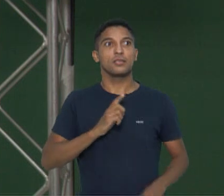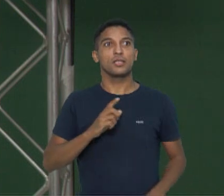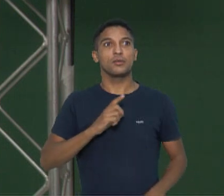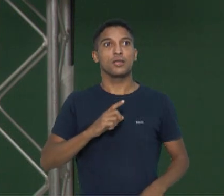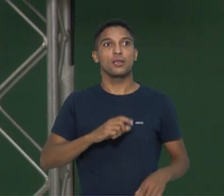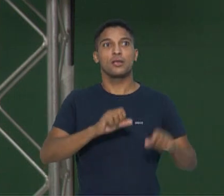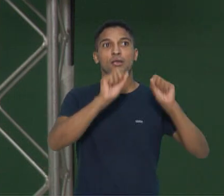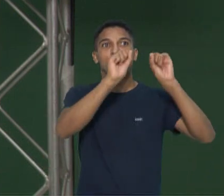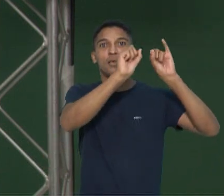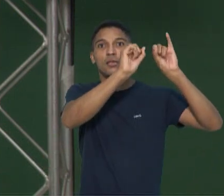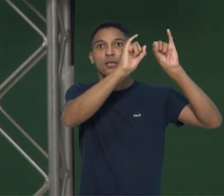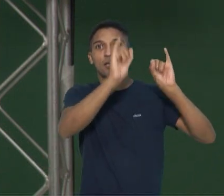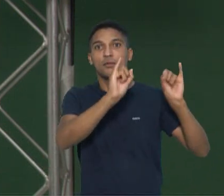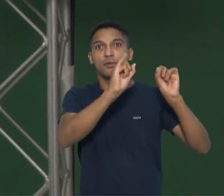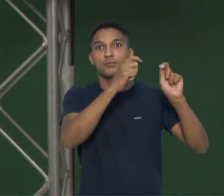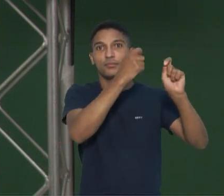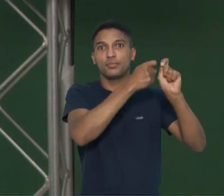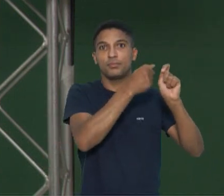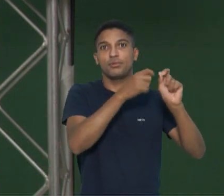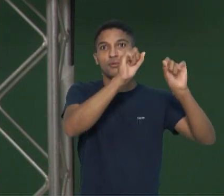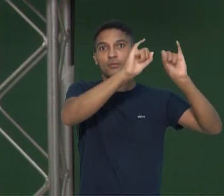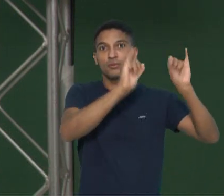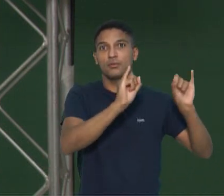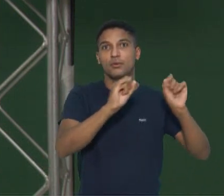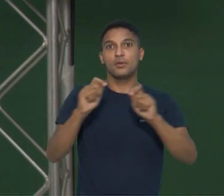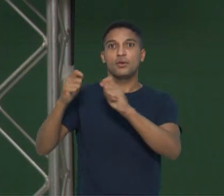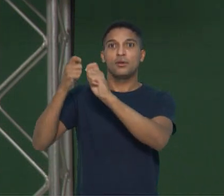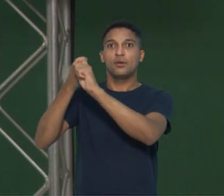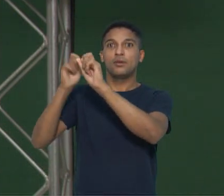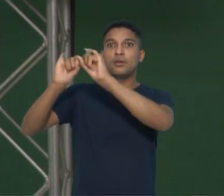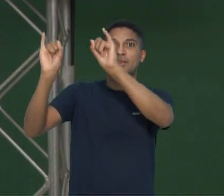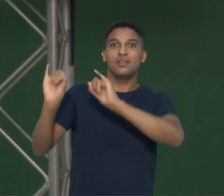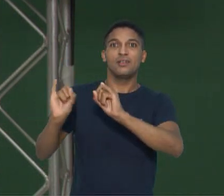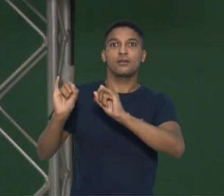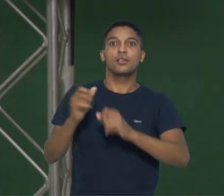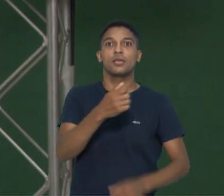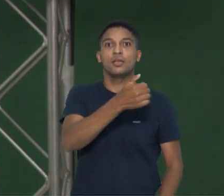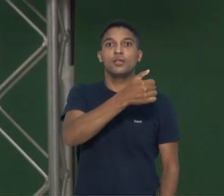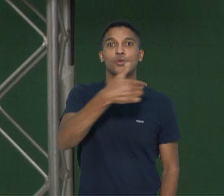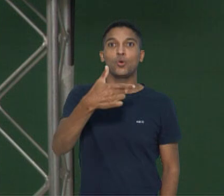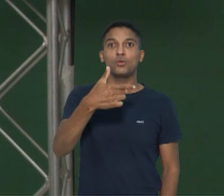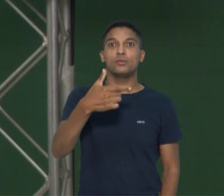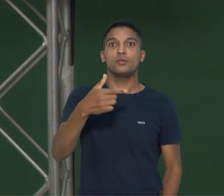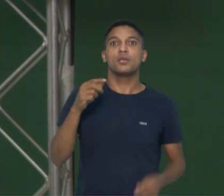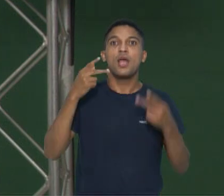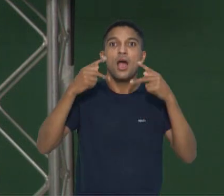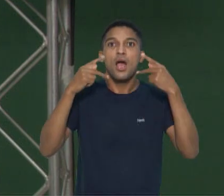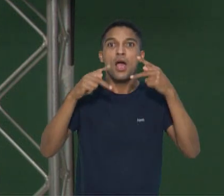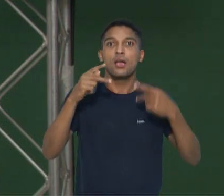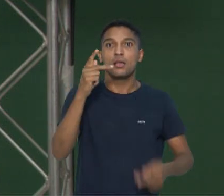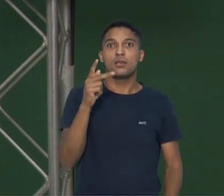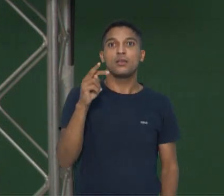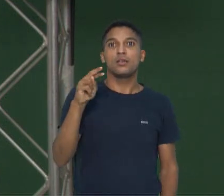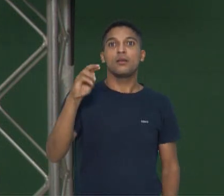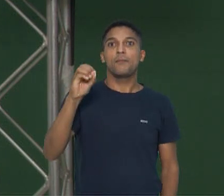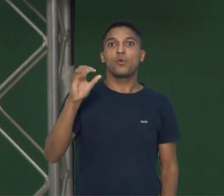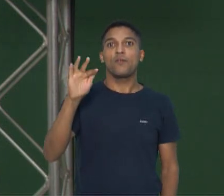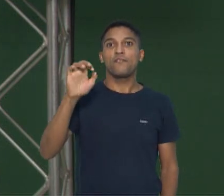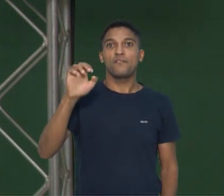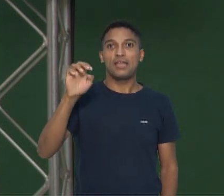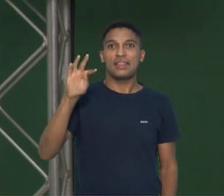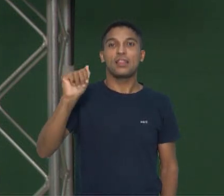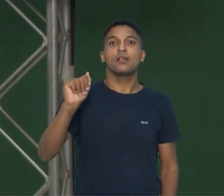através da escultura, né? Essas esculturas são dos 12 profetas, foi feita pelo nosso artista Aleijadinho,